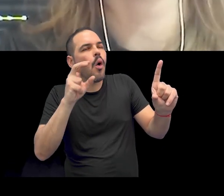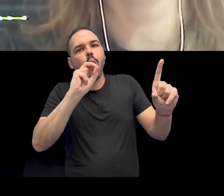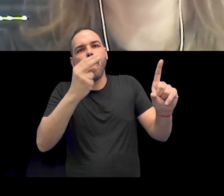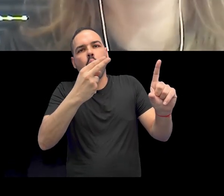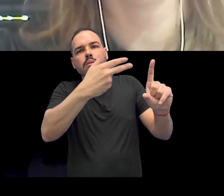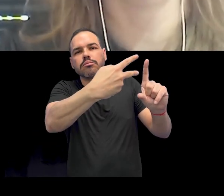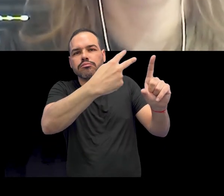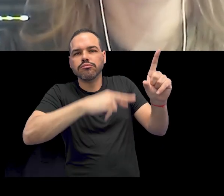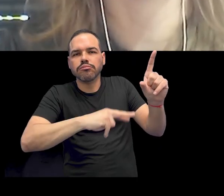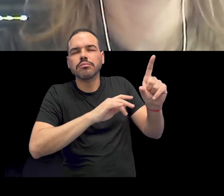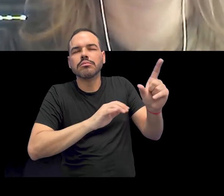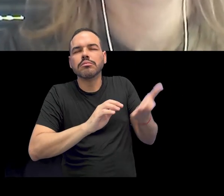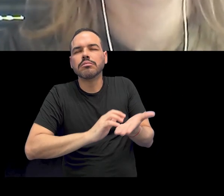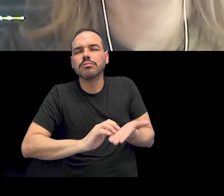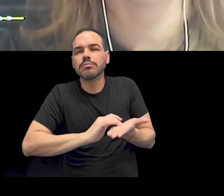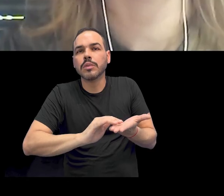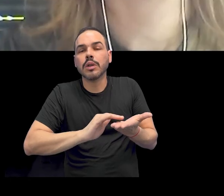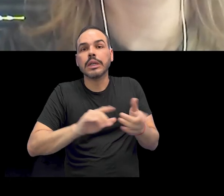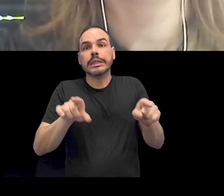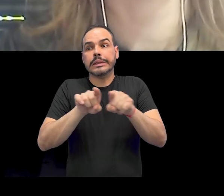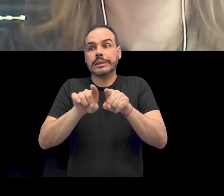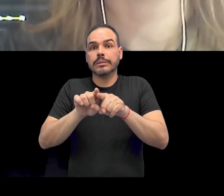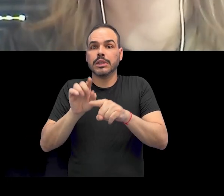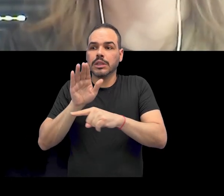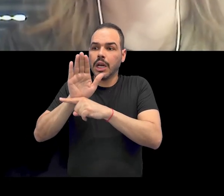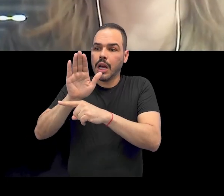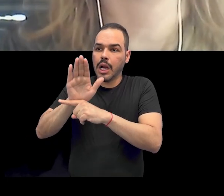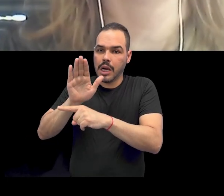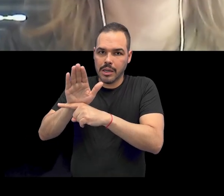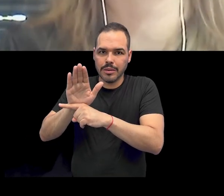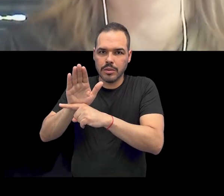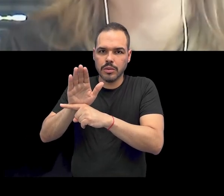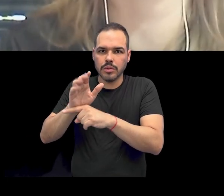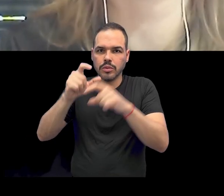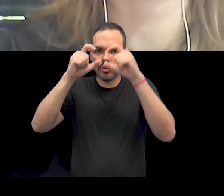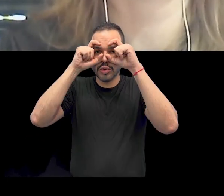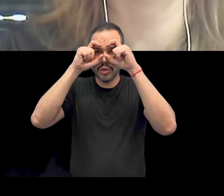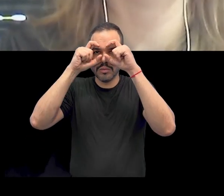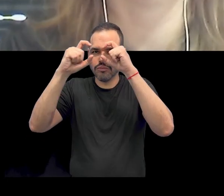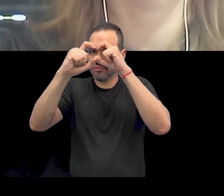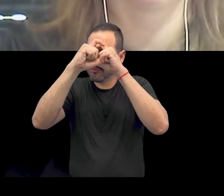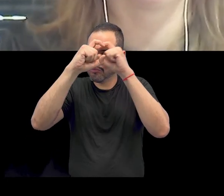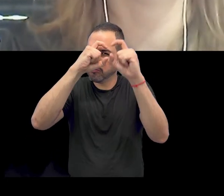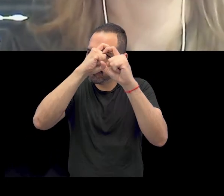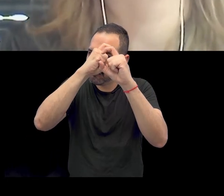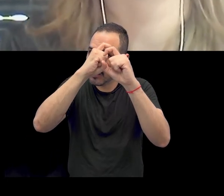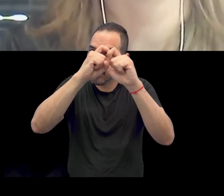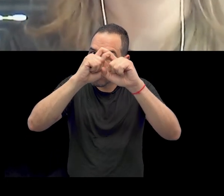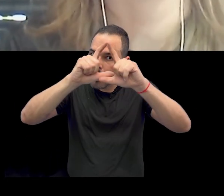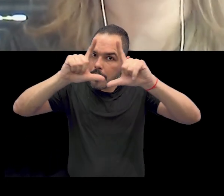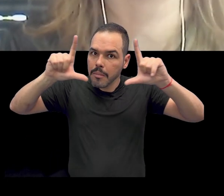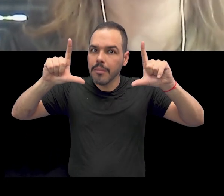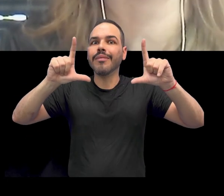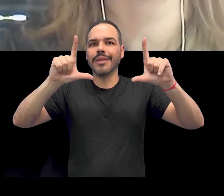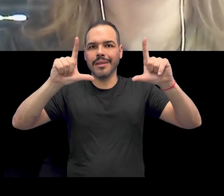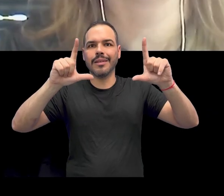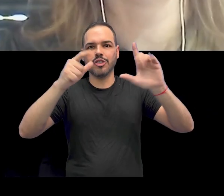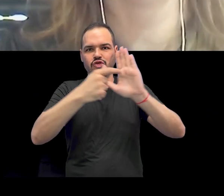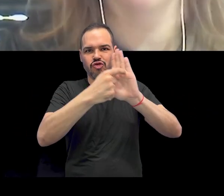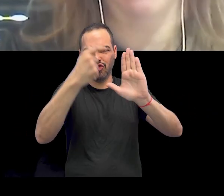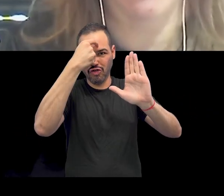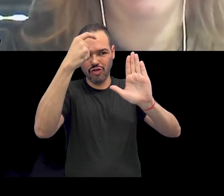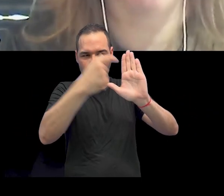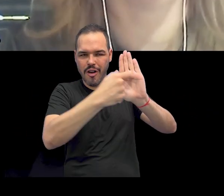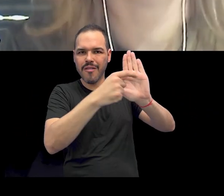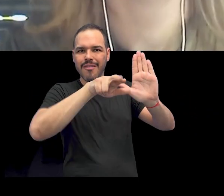auxílios ópticos como lentes, lupas, né? Lupas eletrônicas, os softwares que ampliam a tela, material gráfico com